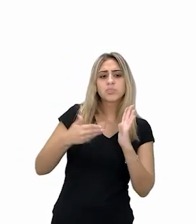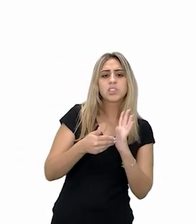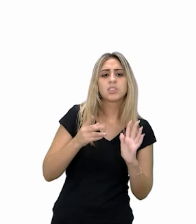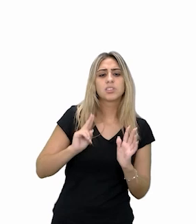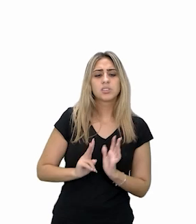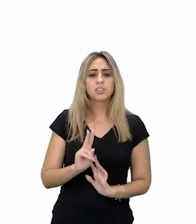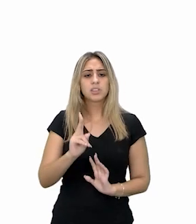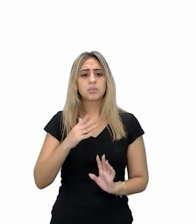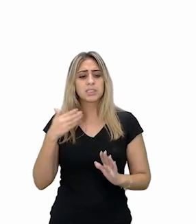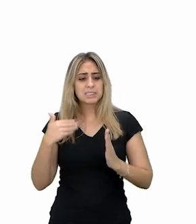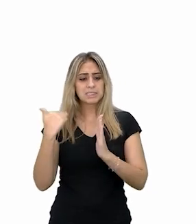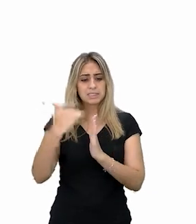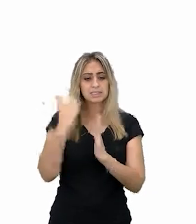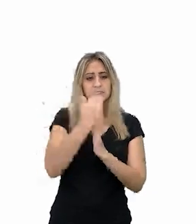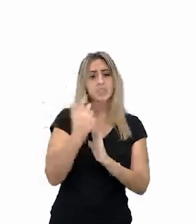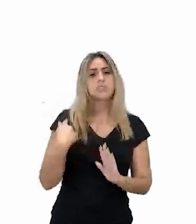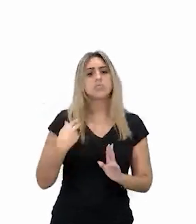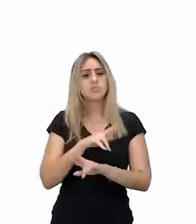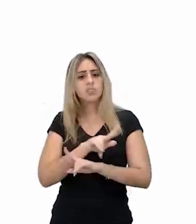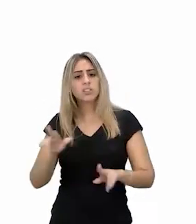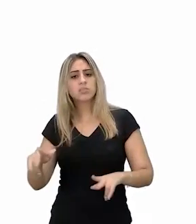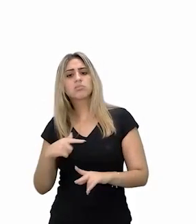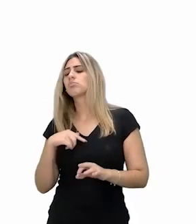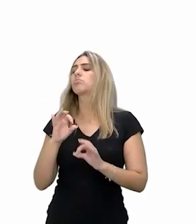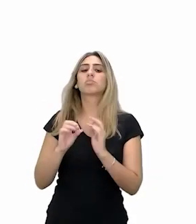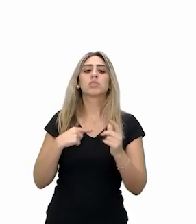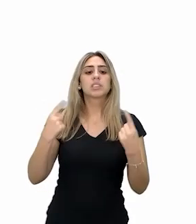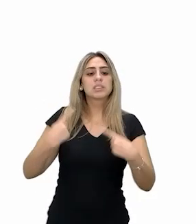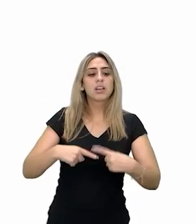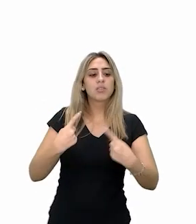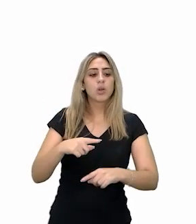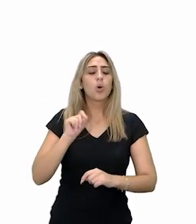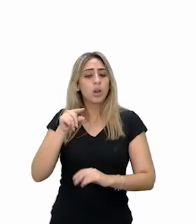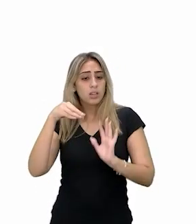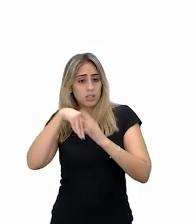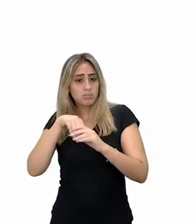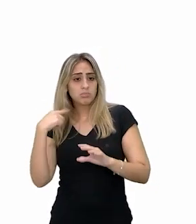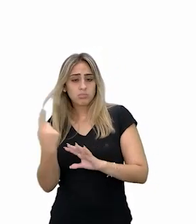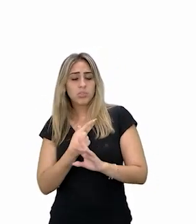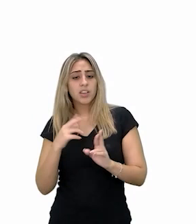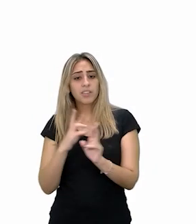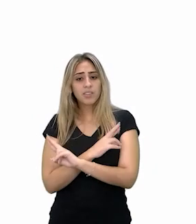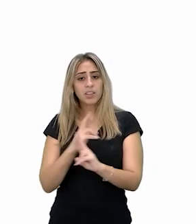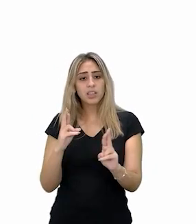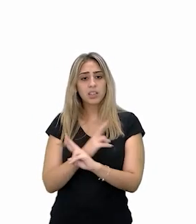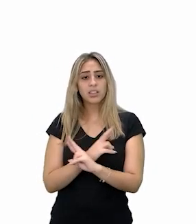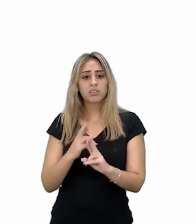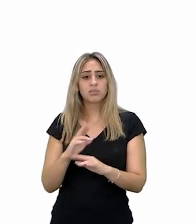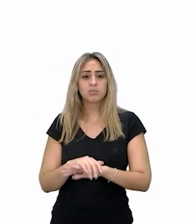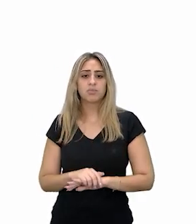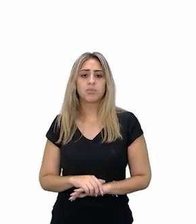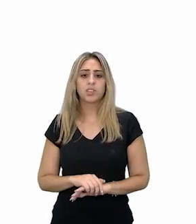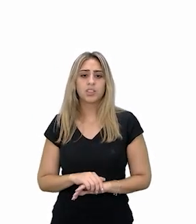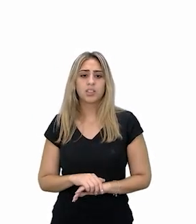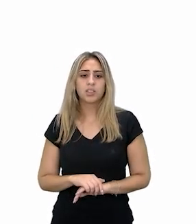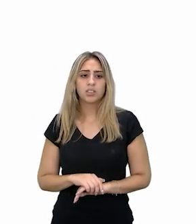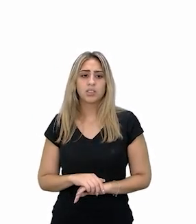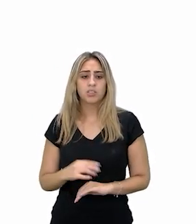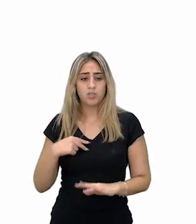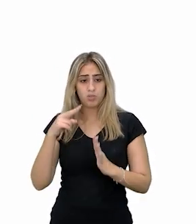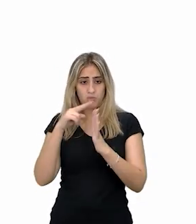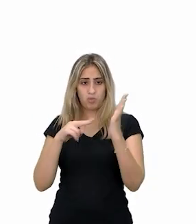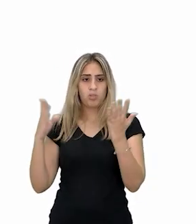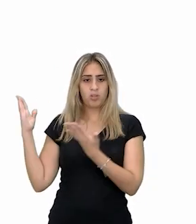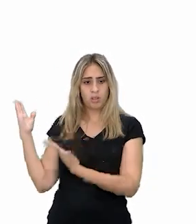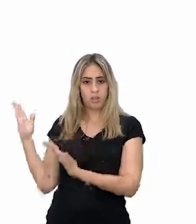sempre avançando, mas ainda encontramos diversos desafios, né? Então, aqui, pela referência de Carvalho e Gil Pérez, eu vou ler esse trechinho que